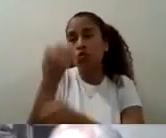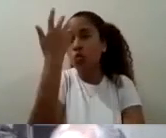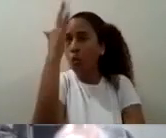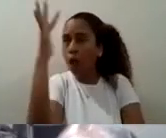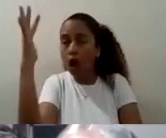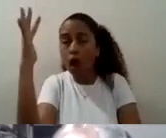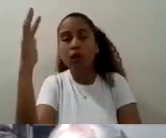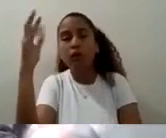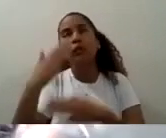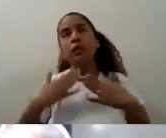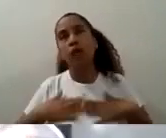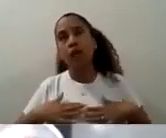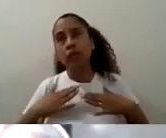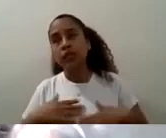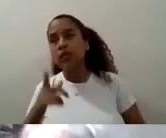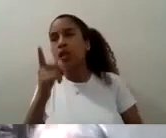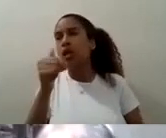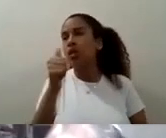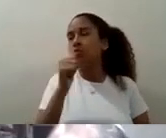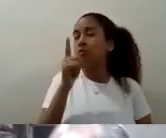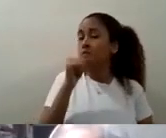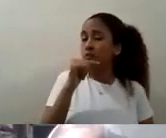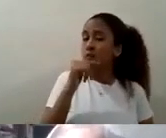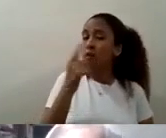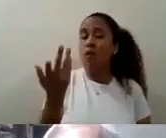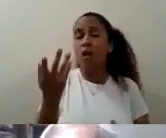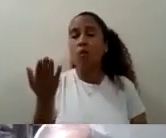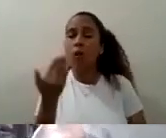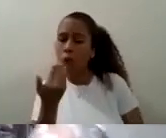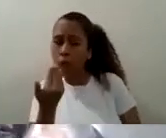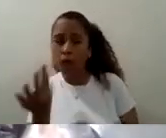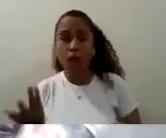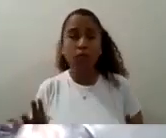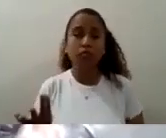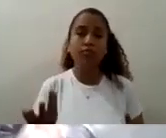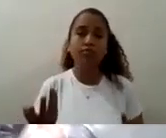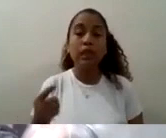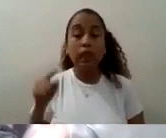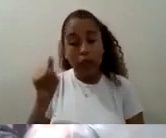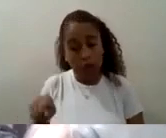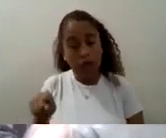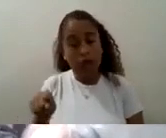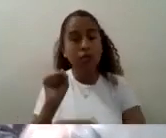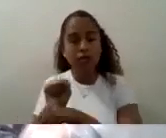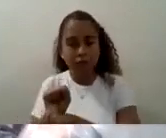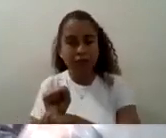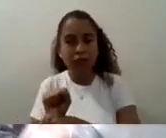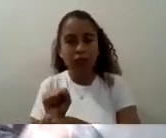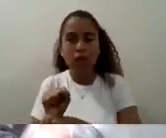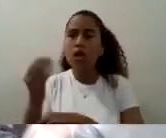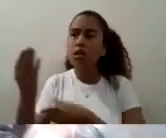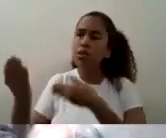para descansar, tomar uma água, fazer um lanche. E nessas paradas, eles iam